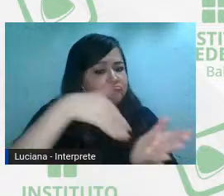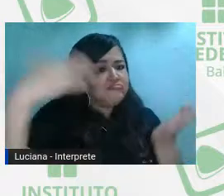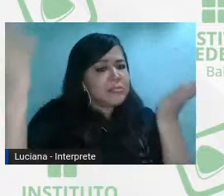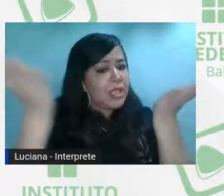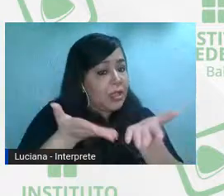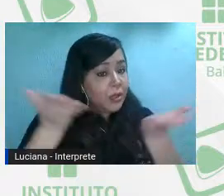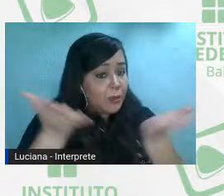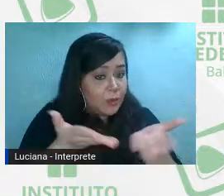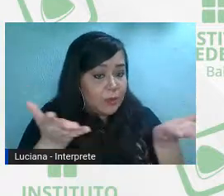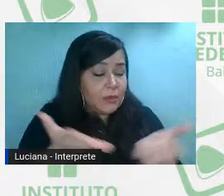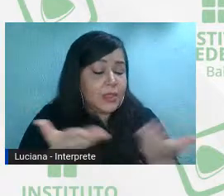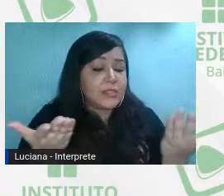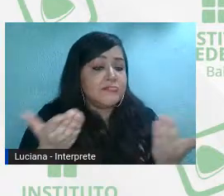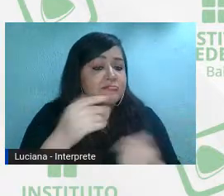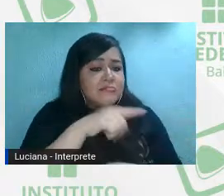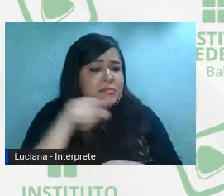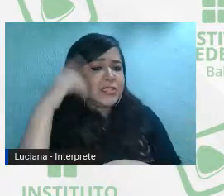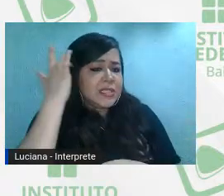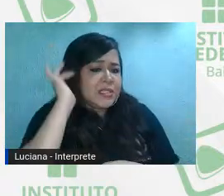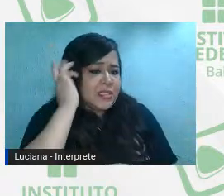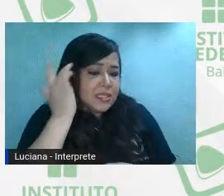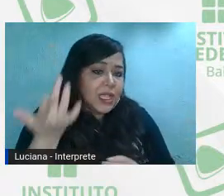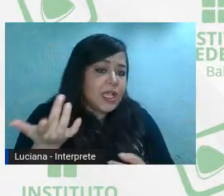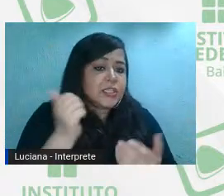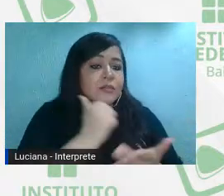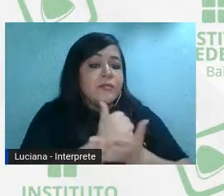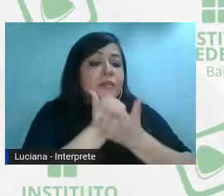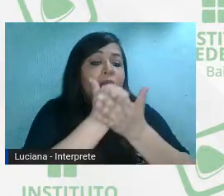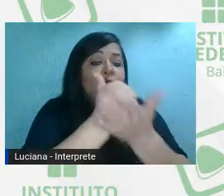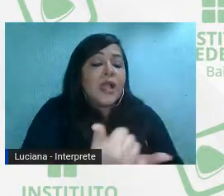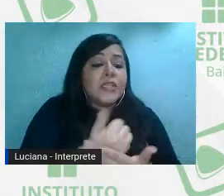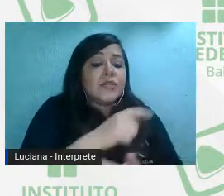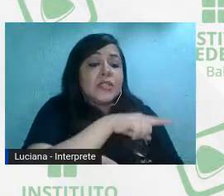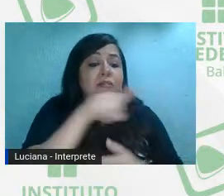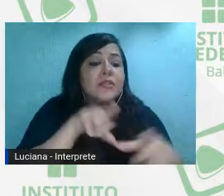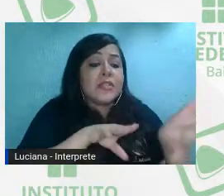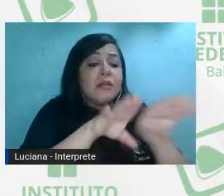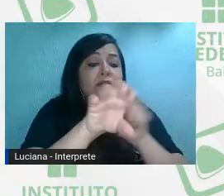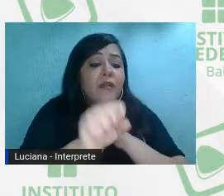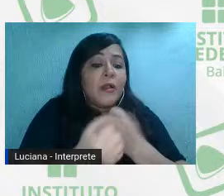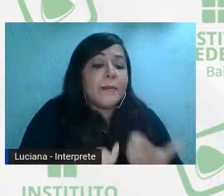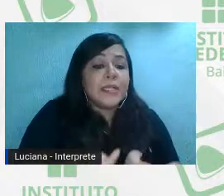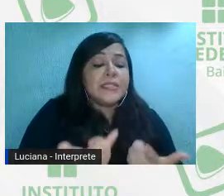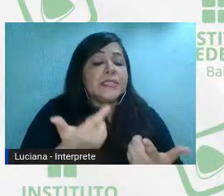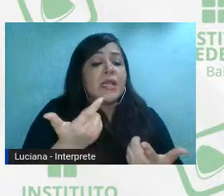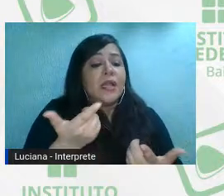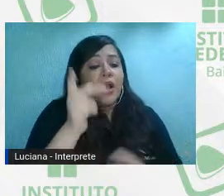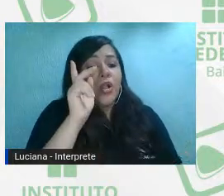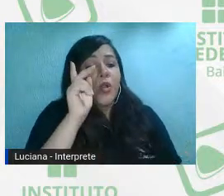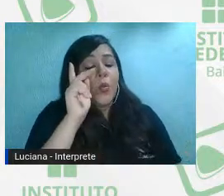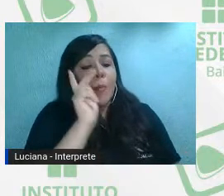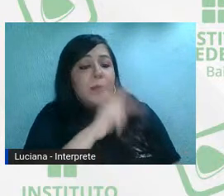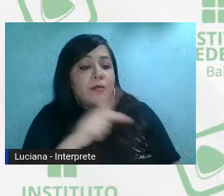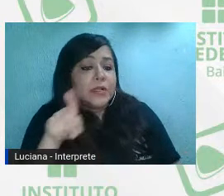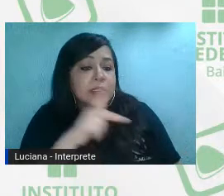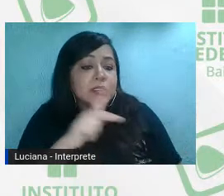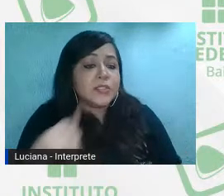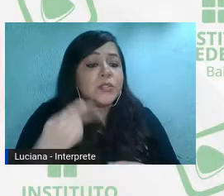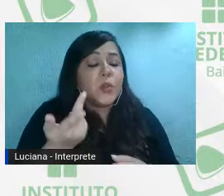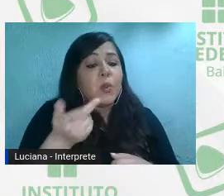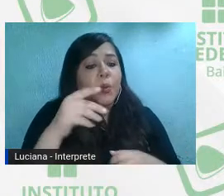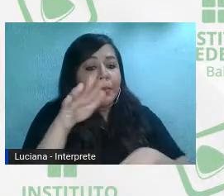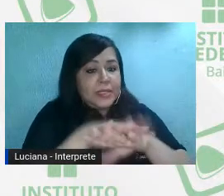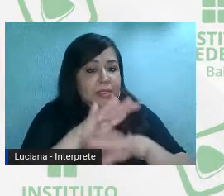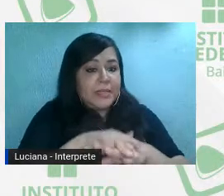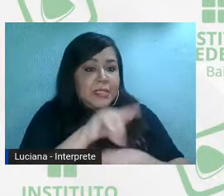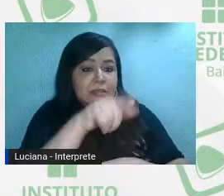momento, vão contribuir com a formação de futuros e futuras professoras de matemática? Olha, coordenadora